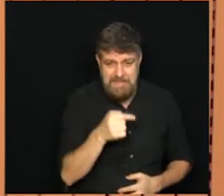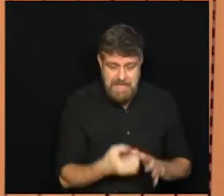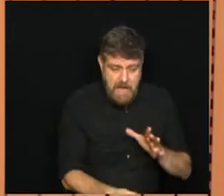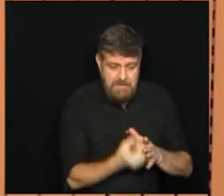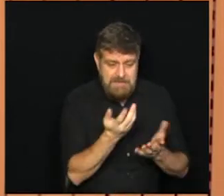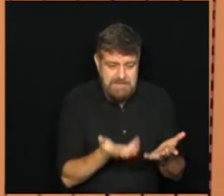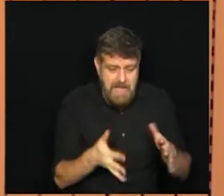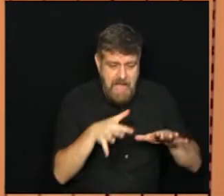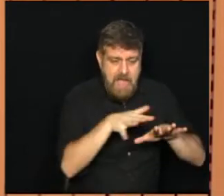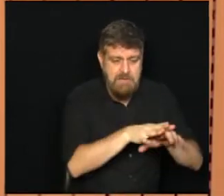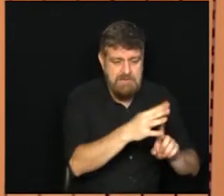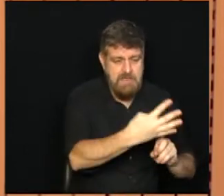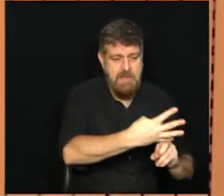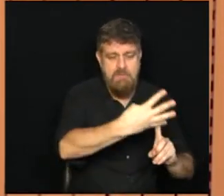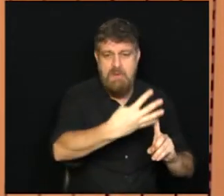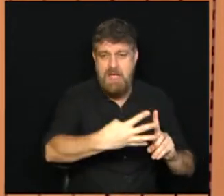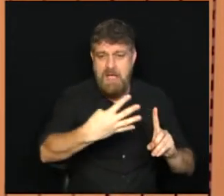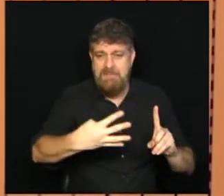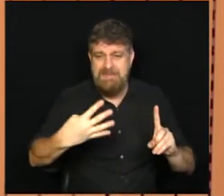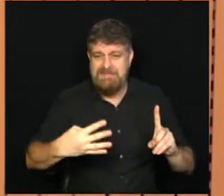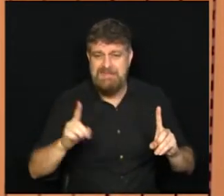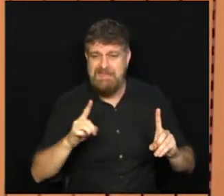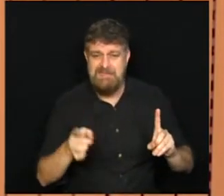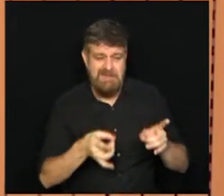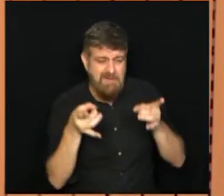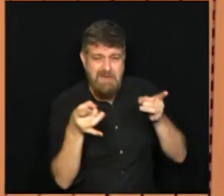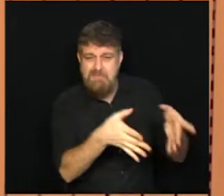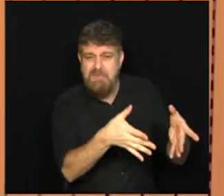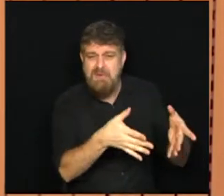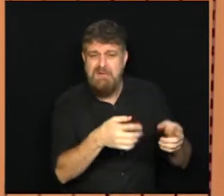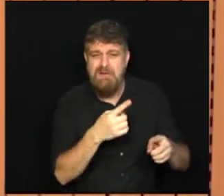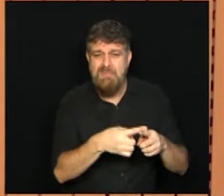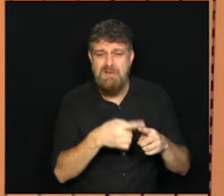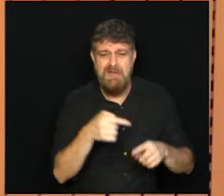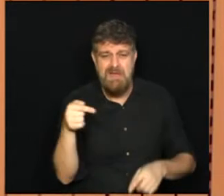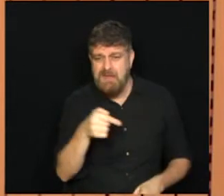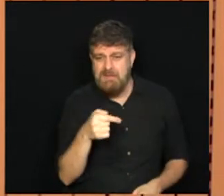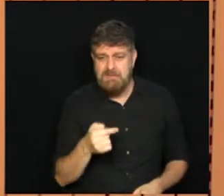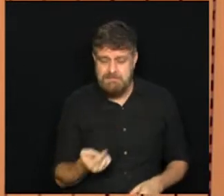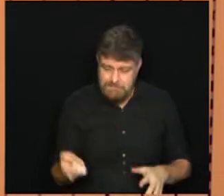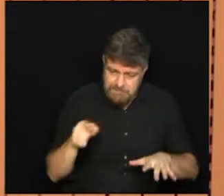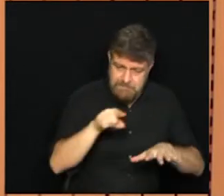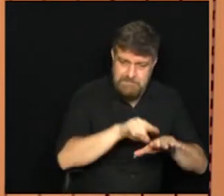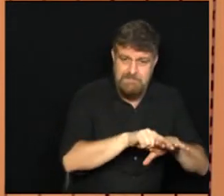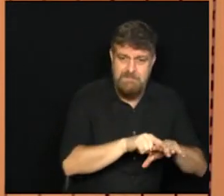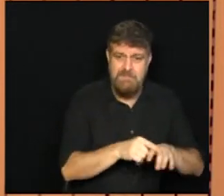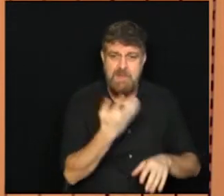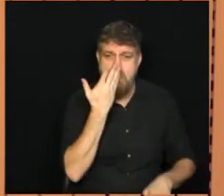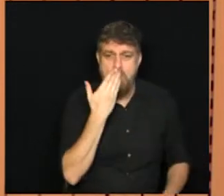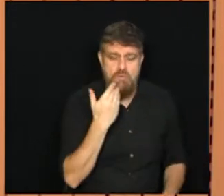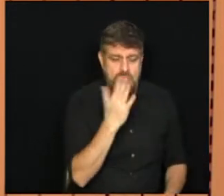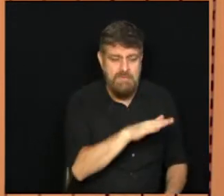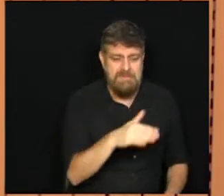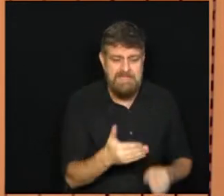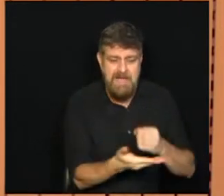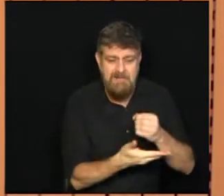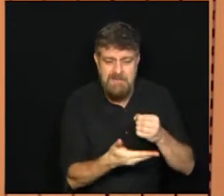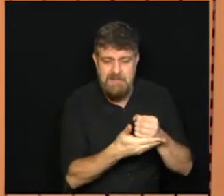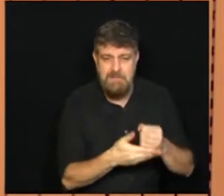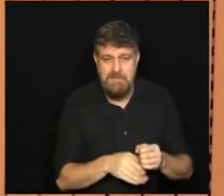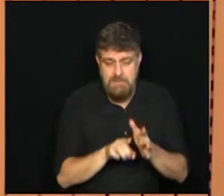população LGBT não evada, não seja expulsa desse ambiente ainda no ensino fundamental. Porque quando a gente olha os dados,